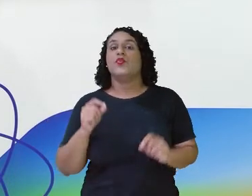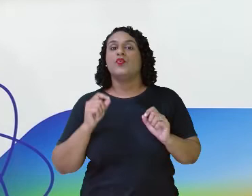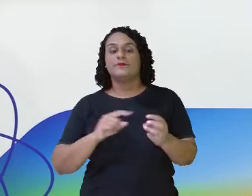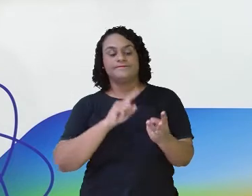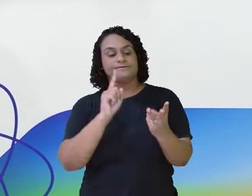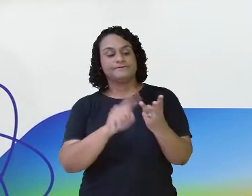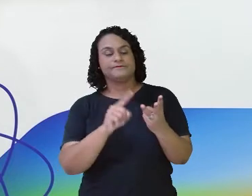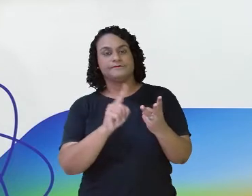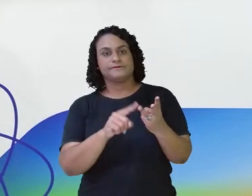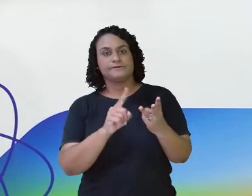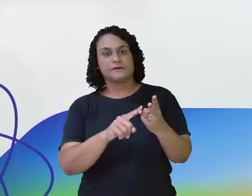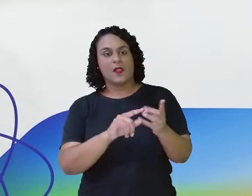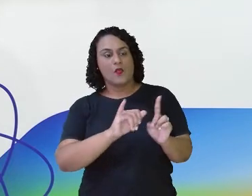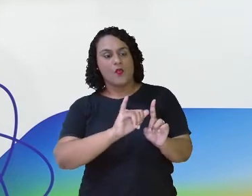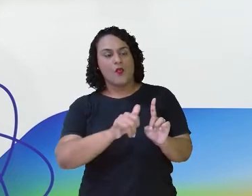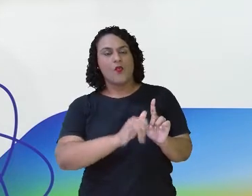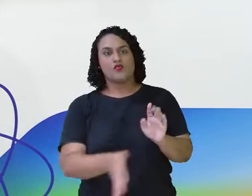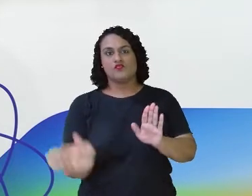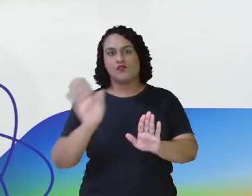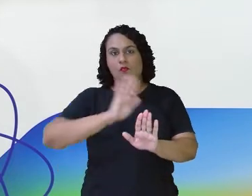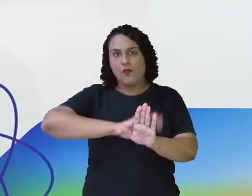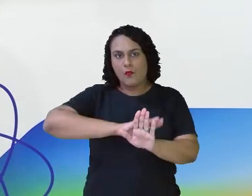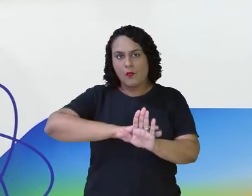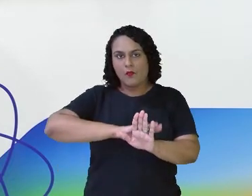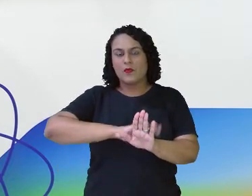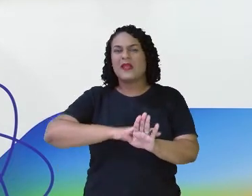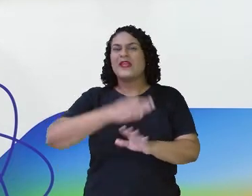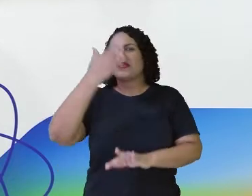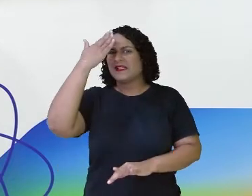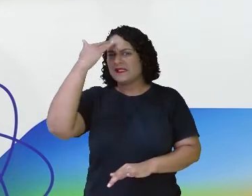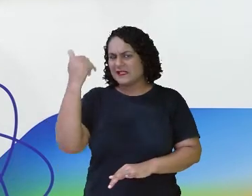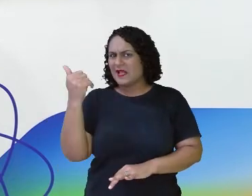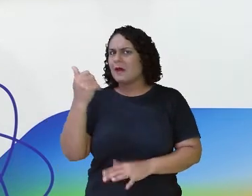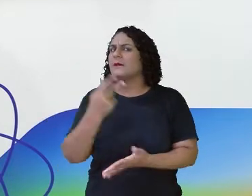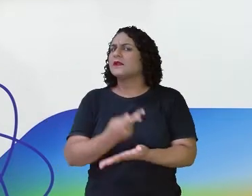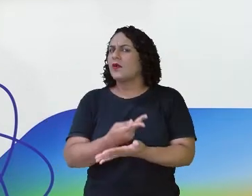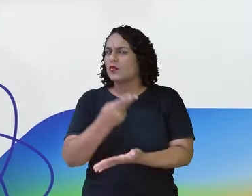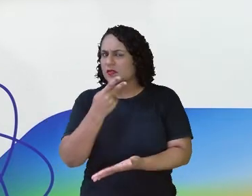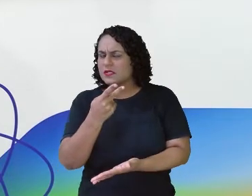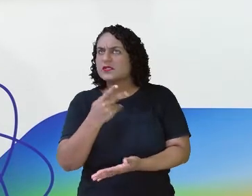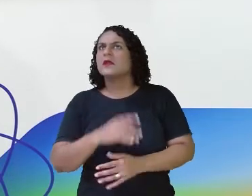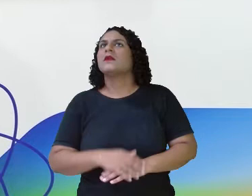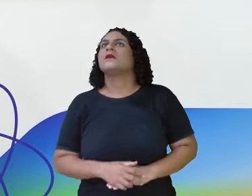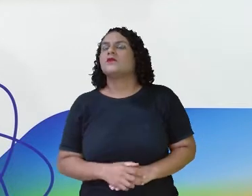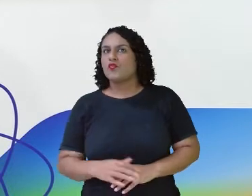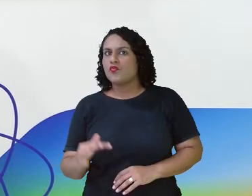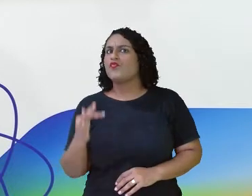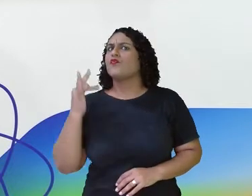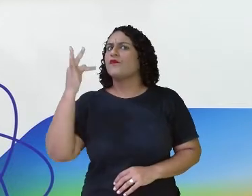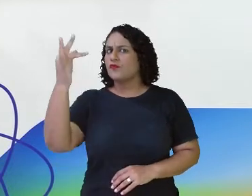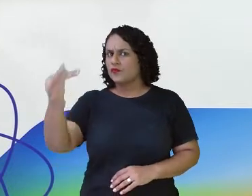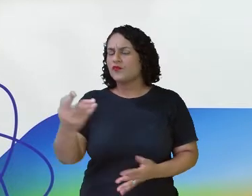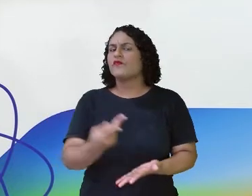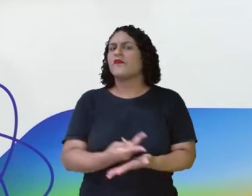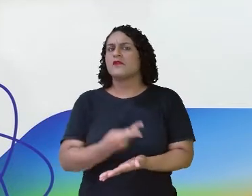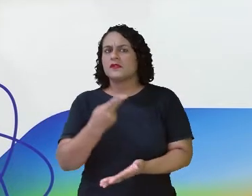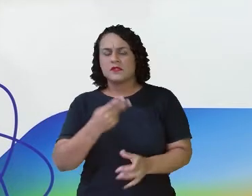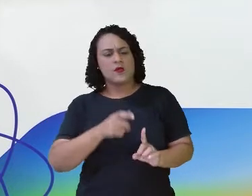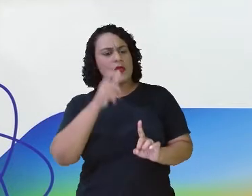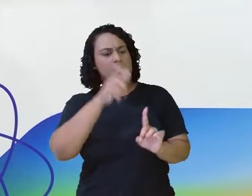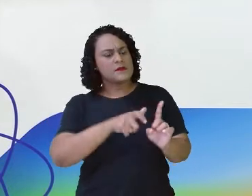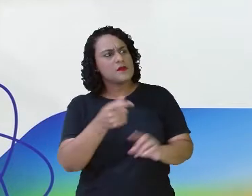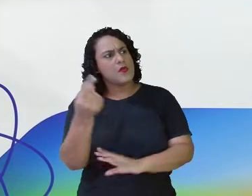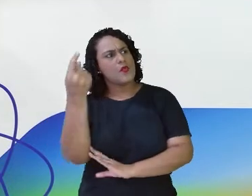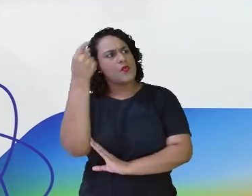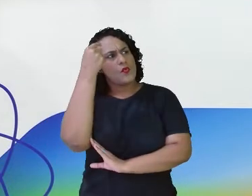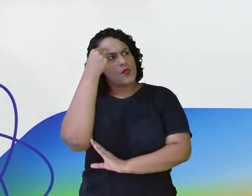narrador onisciente. Ele sabe o que está acontecendo, o que ainda vai acontecer, o que a personagem está